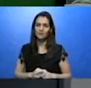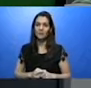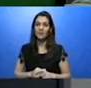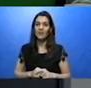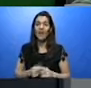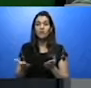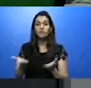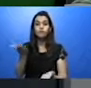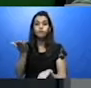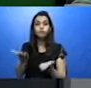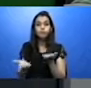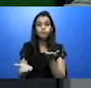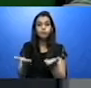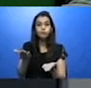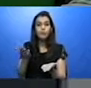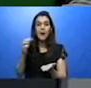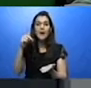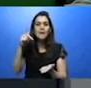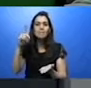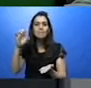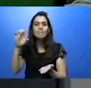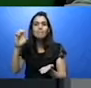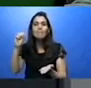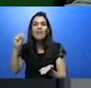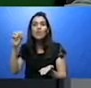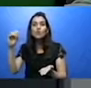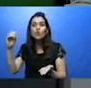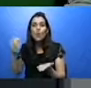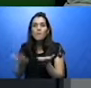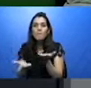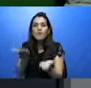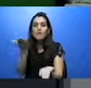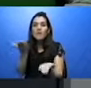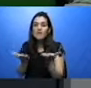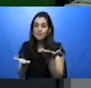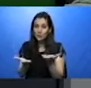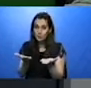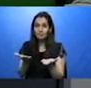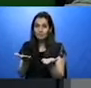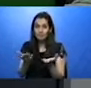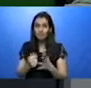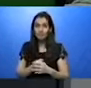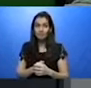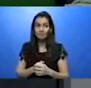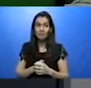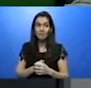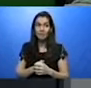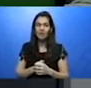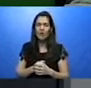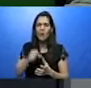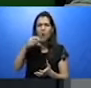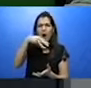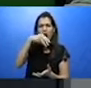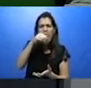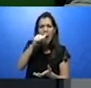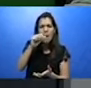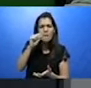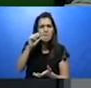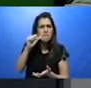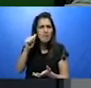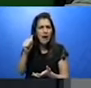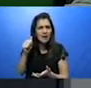o peso. Ah, professor, então já descobri. Essa massa equivale ao peso. Então, quando eu